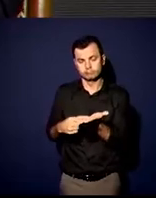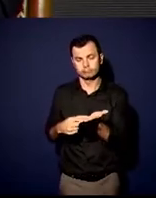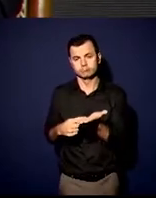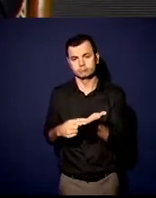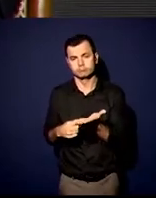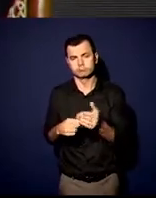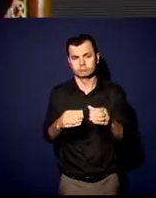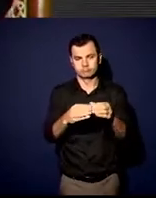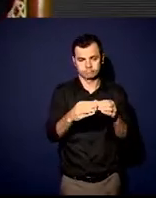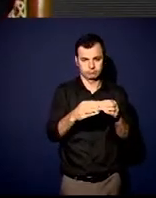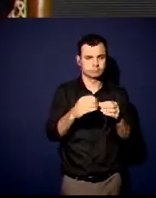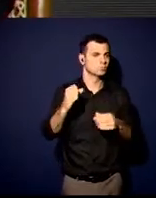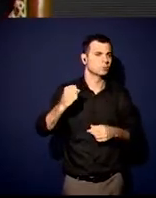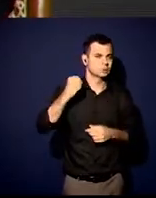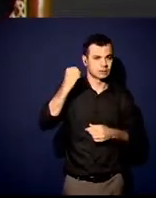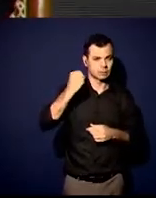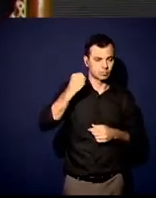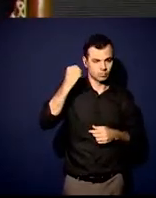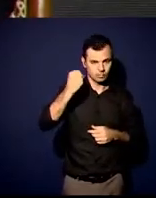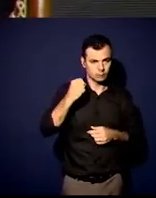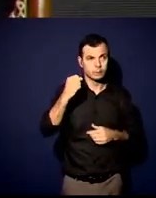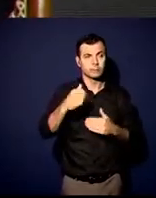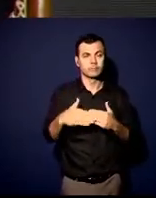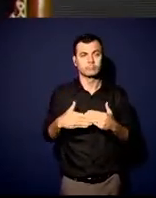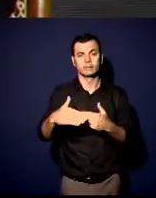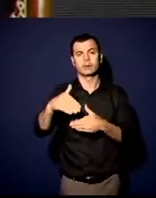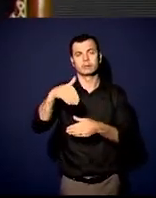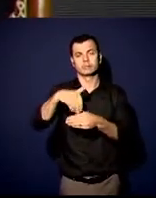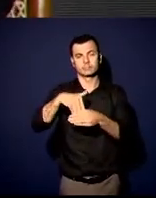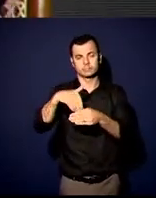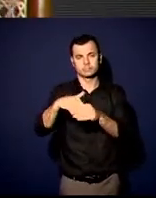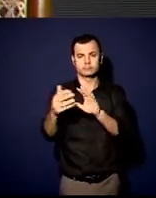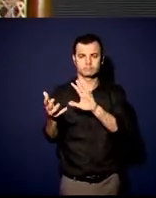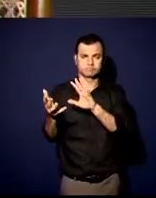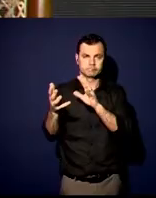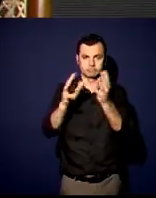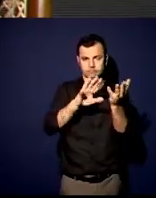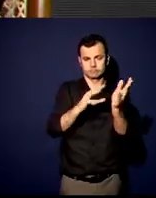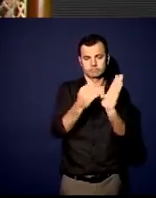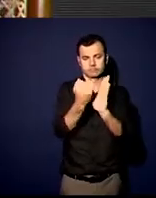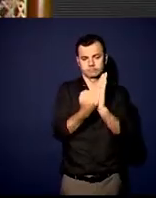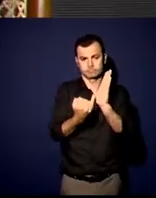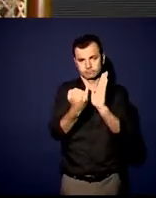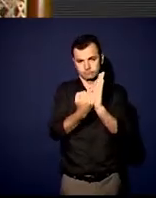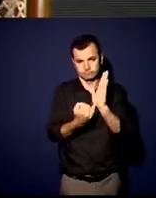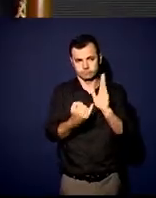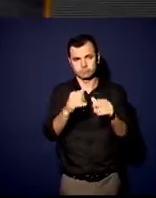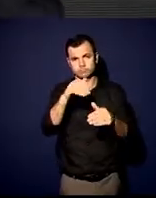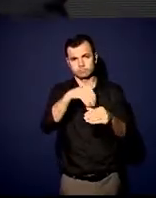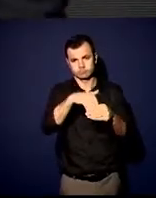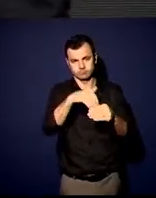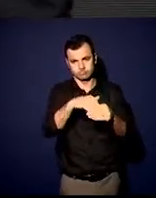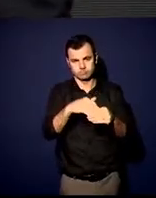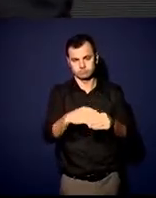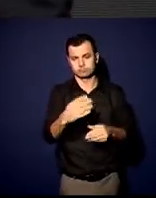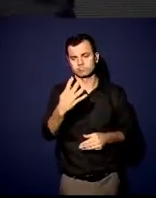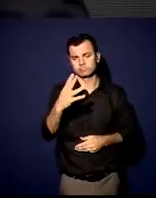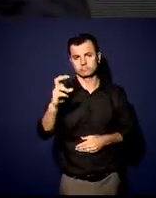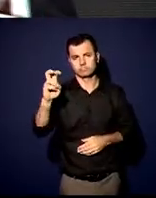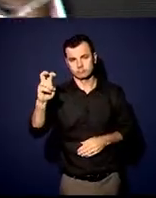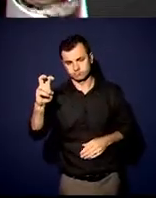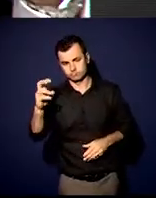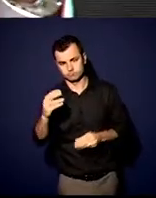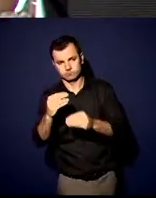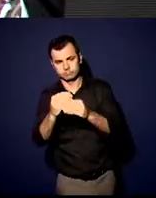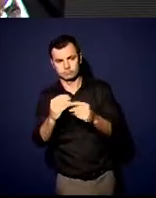Senado de início das votações da reforma da tributária no senado na junção da 45 a 110